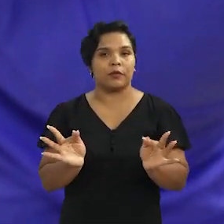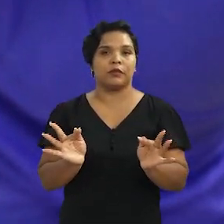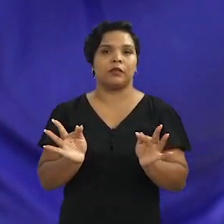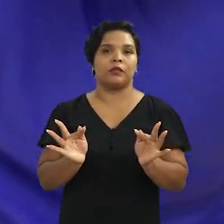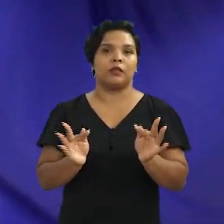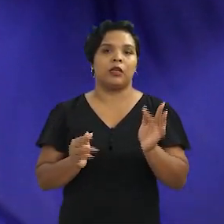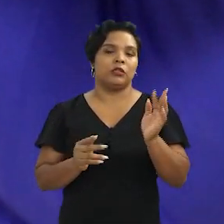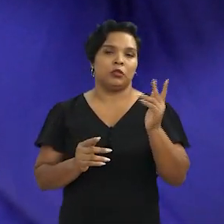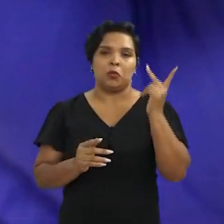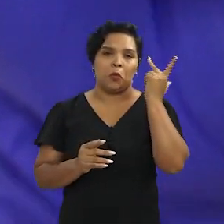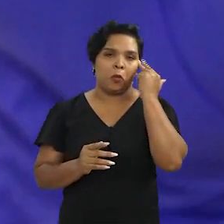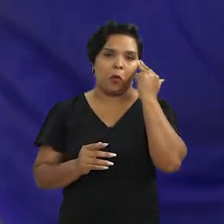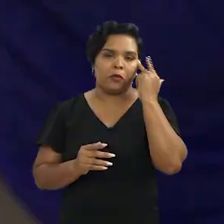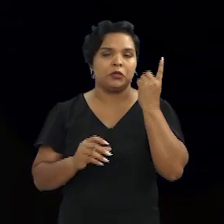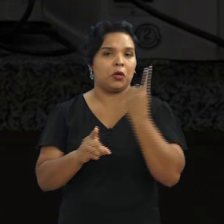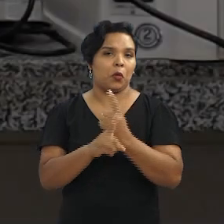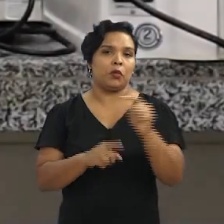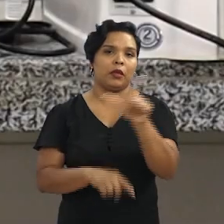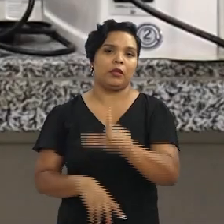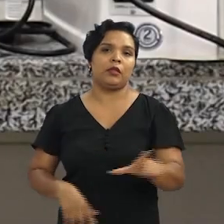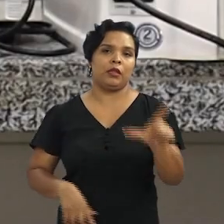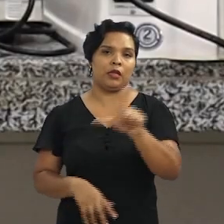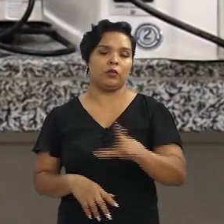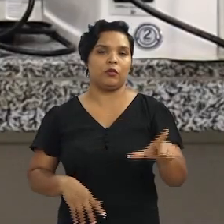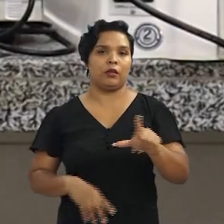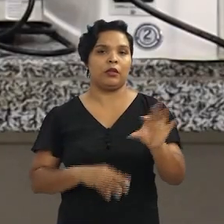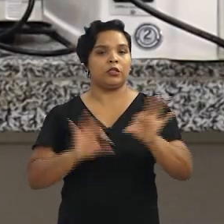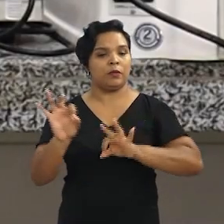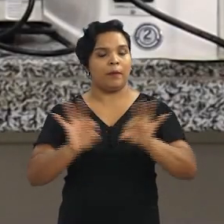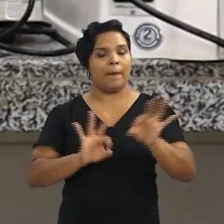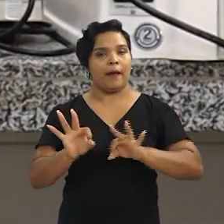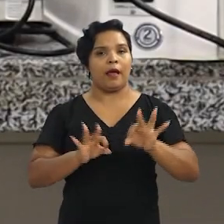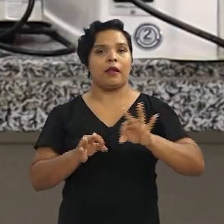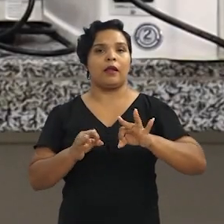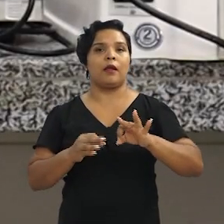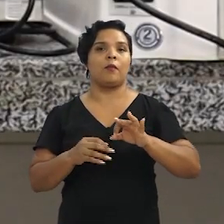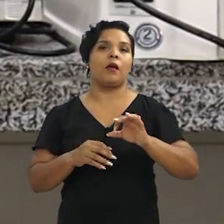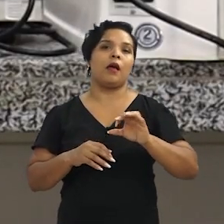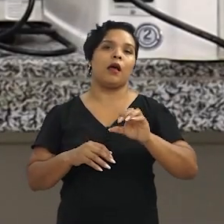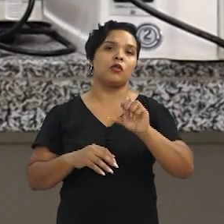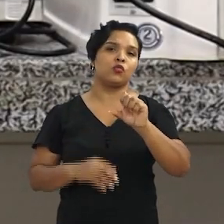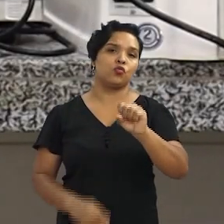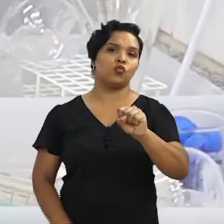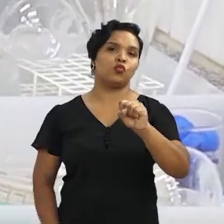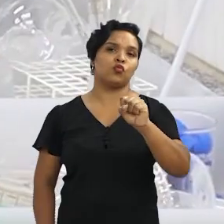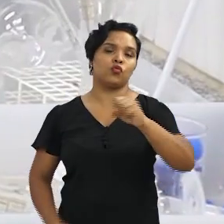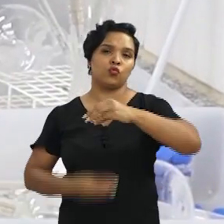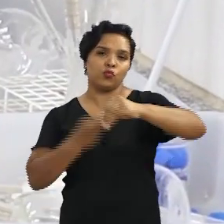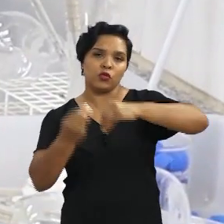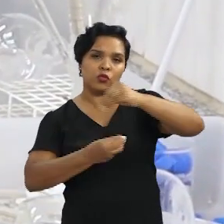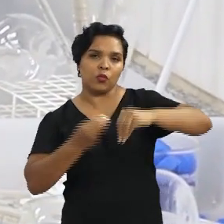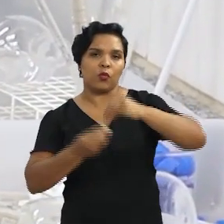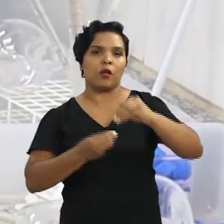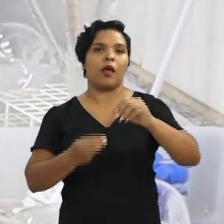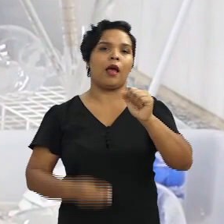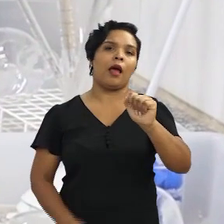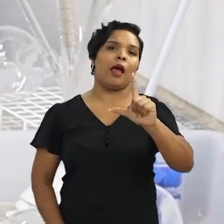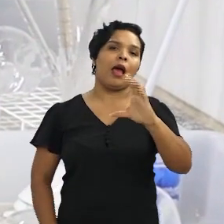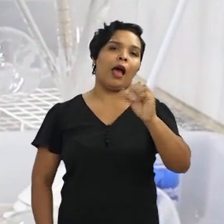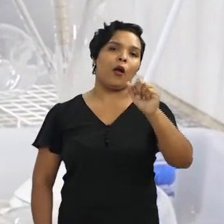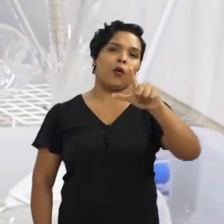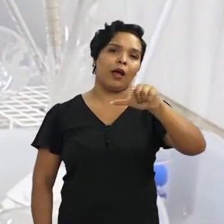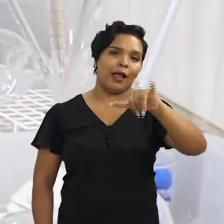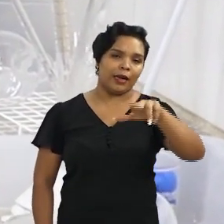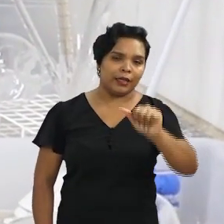é comumente encontrado na literatura. A gente prepara uma solução alcalina, uma solução básica, né, de